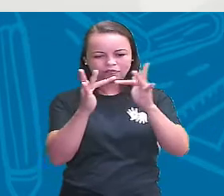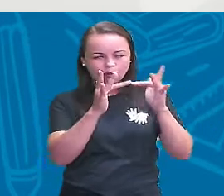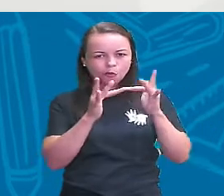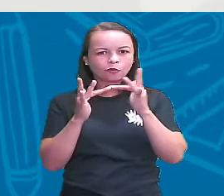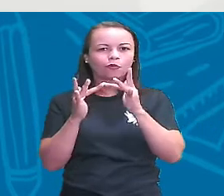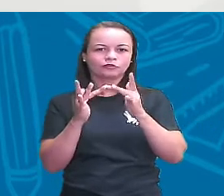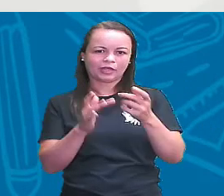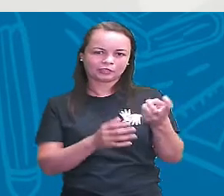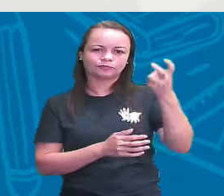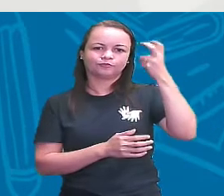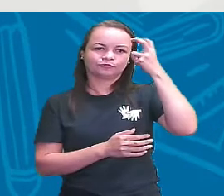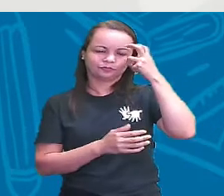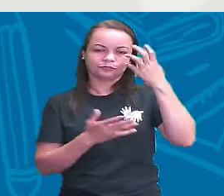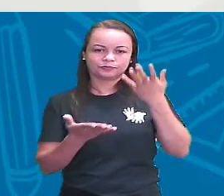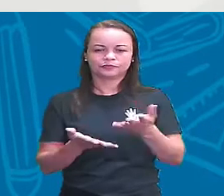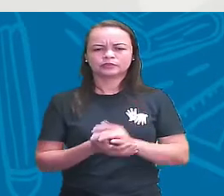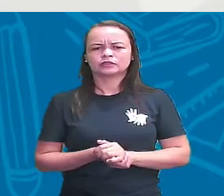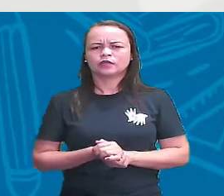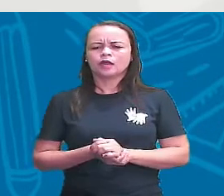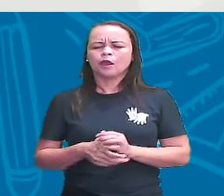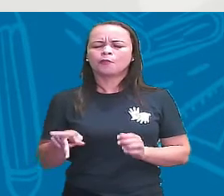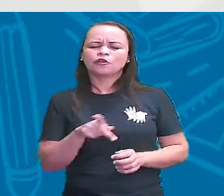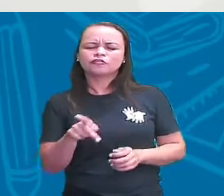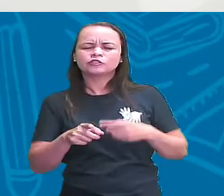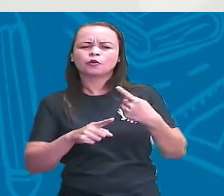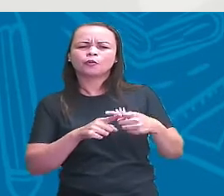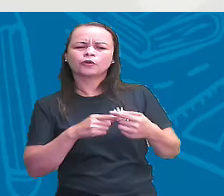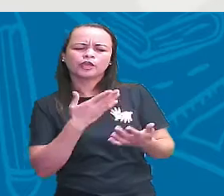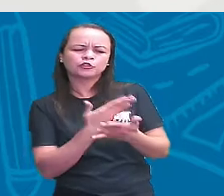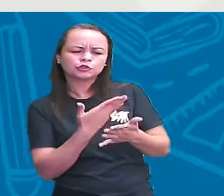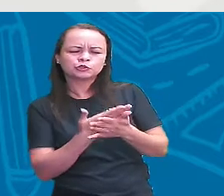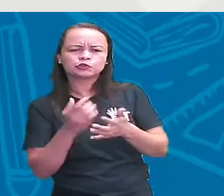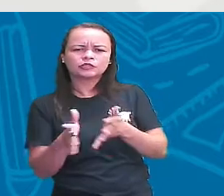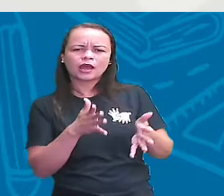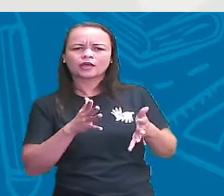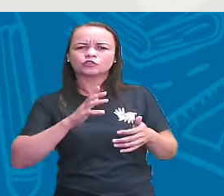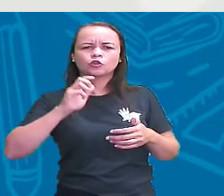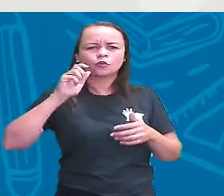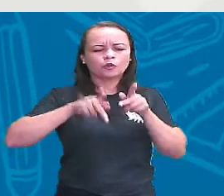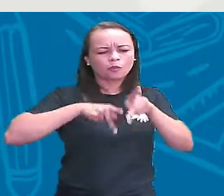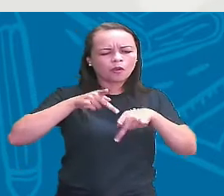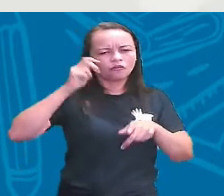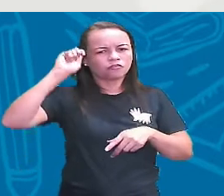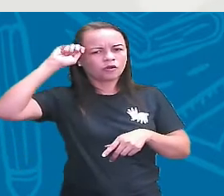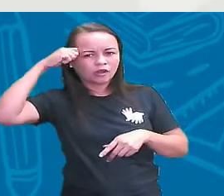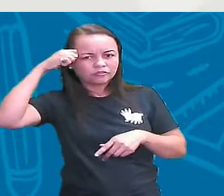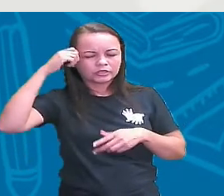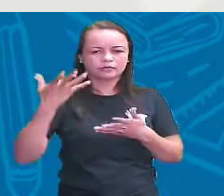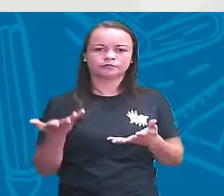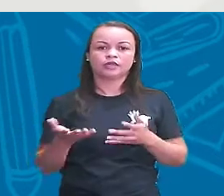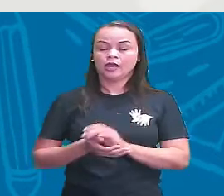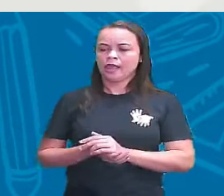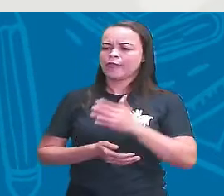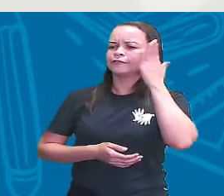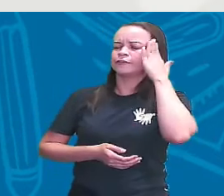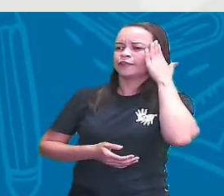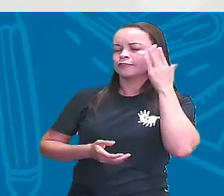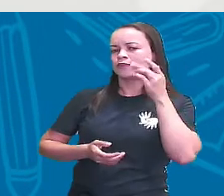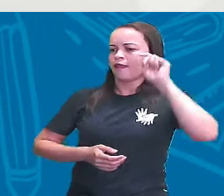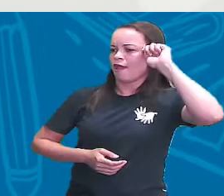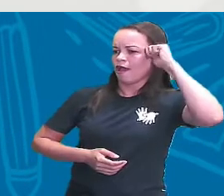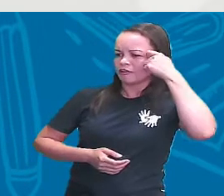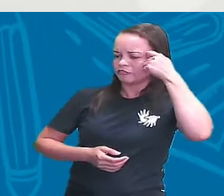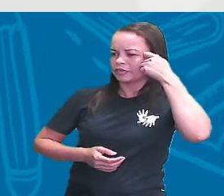gente estuda os reinos e povos da África? É exatamente porque estudar a África, minha gente, é a gente entender melhor a nossa própria